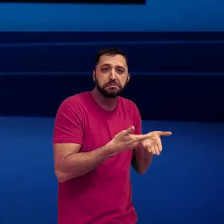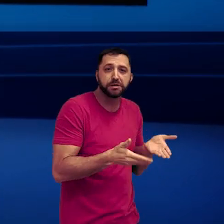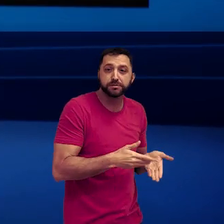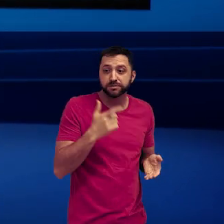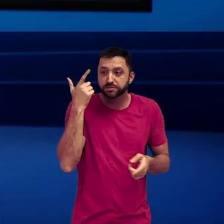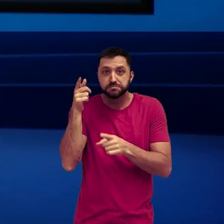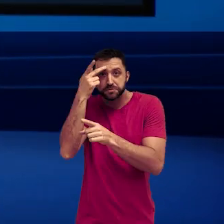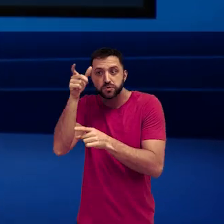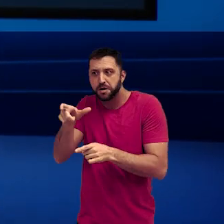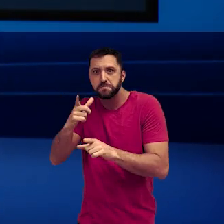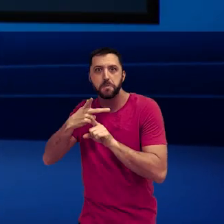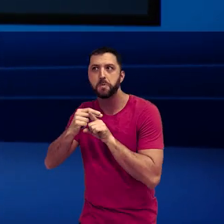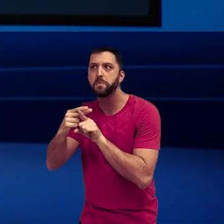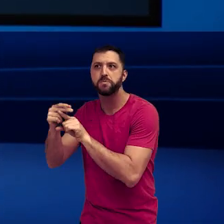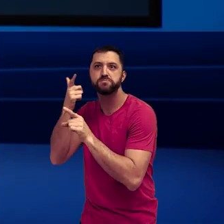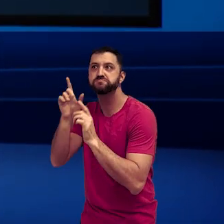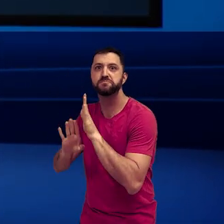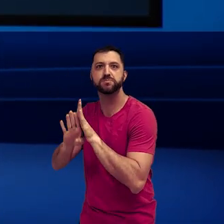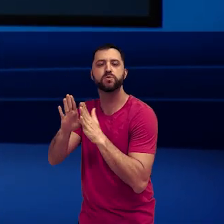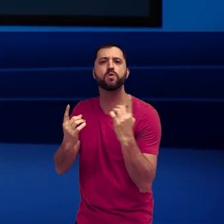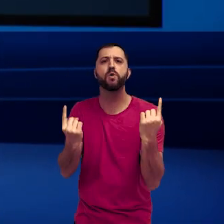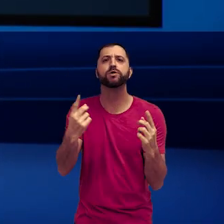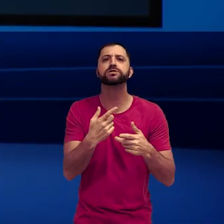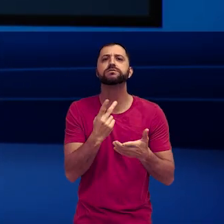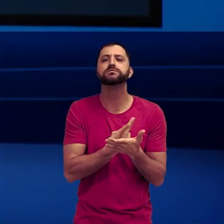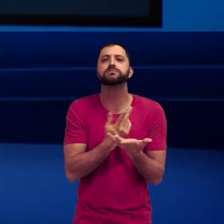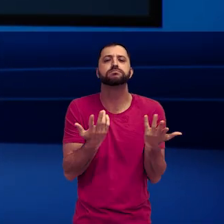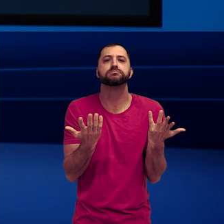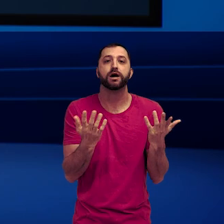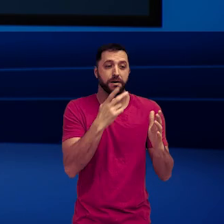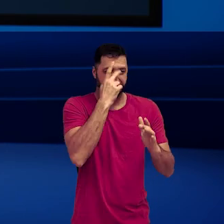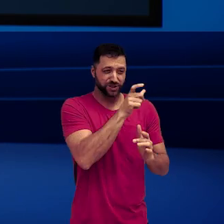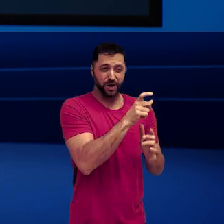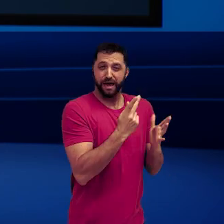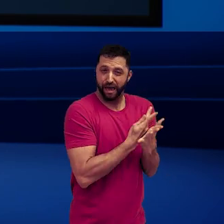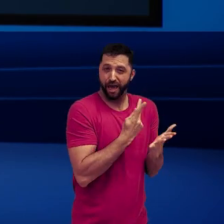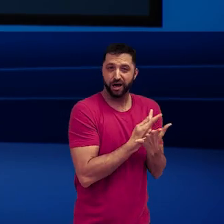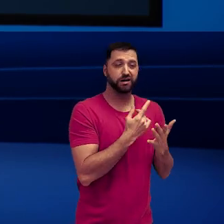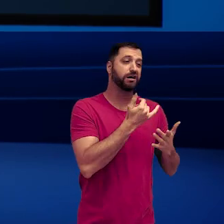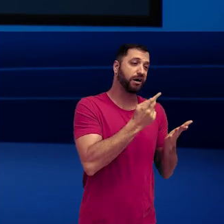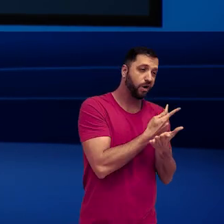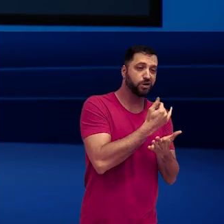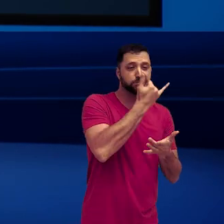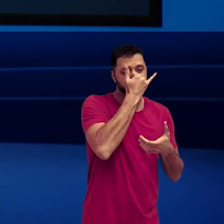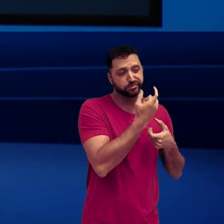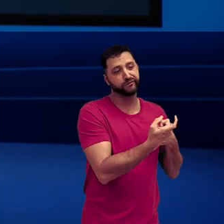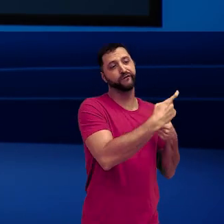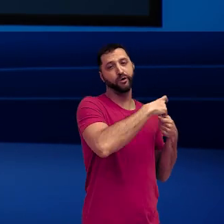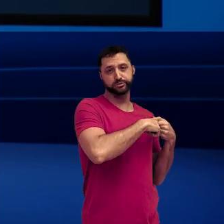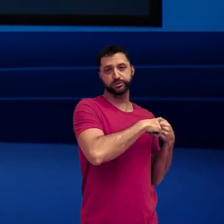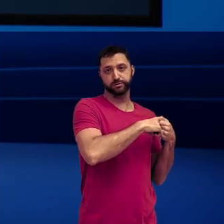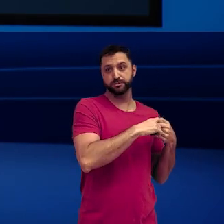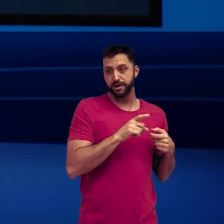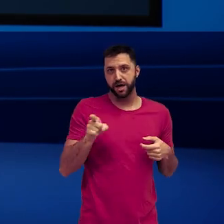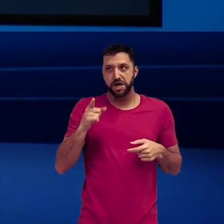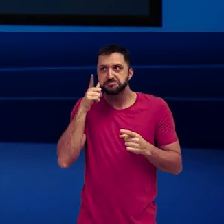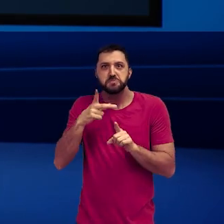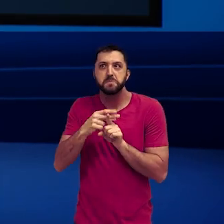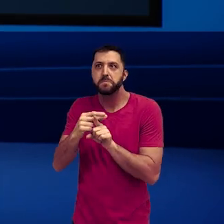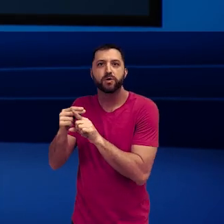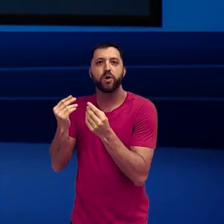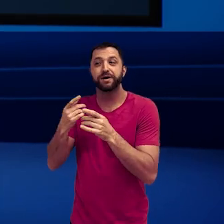um perdedor e um ganhador? O perdedor erra e volta atrás. O vencedor erra